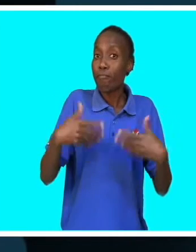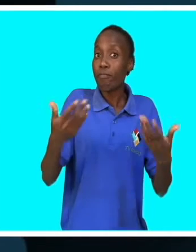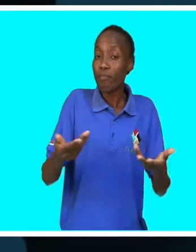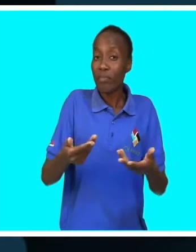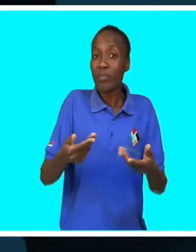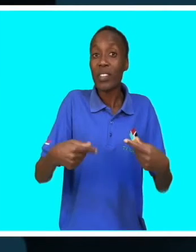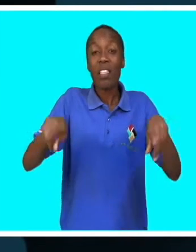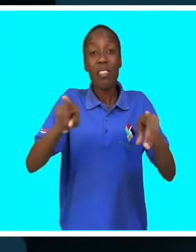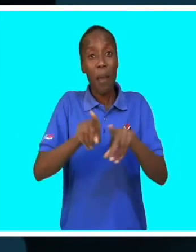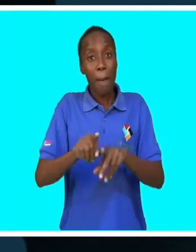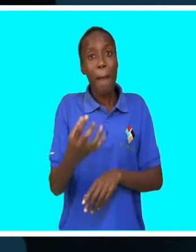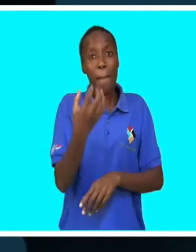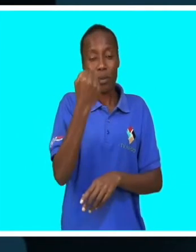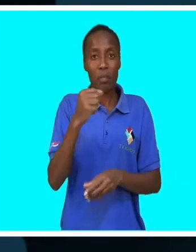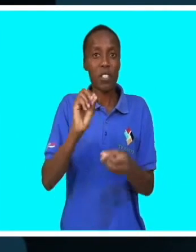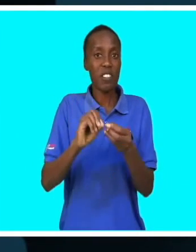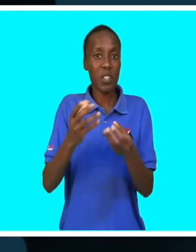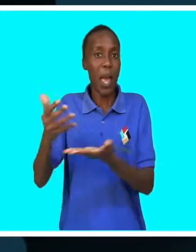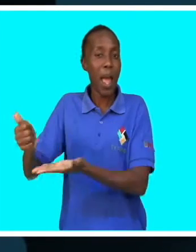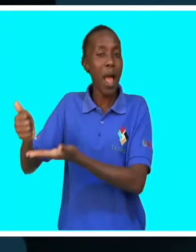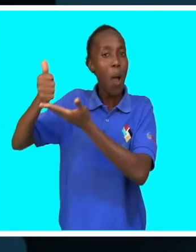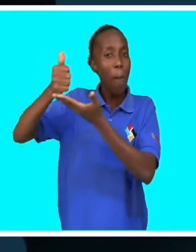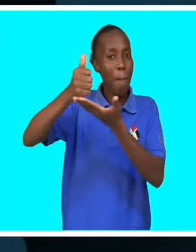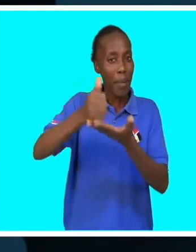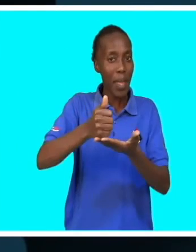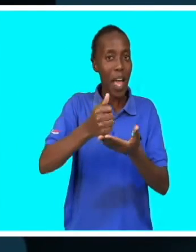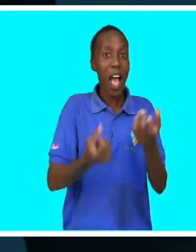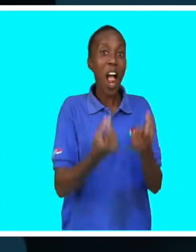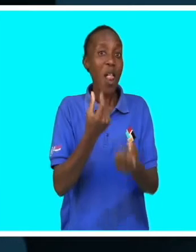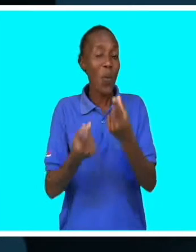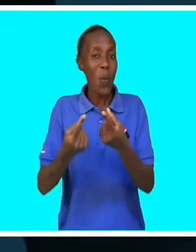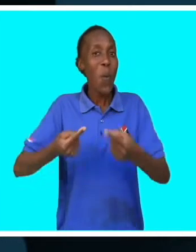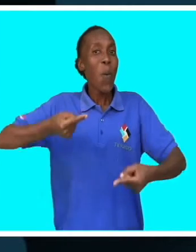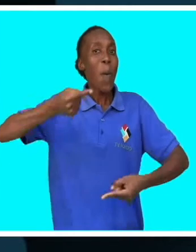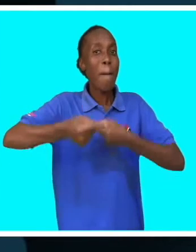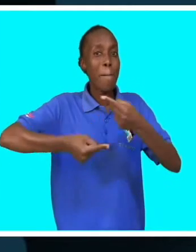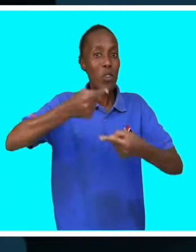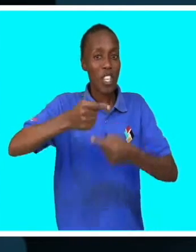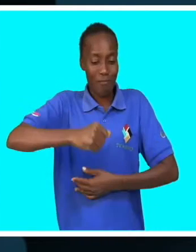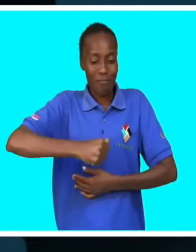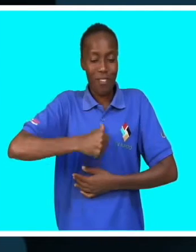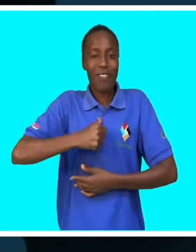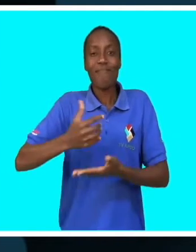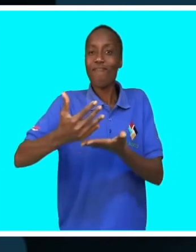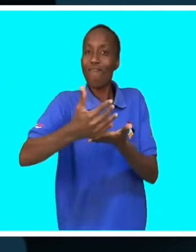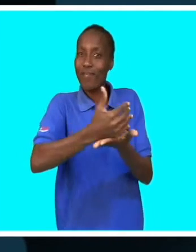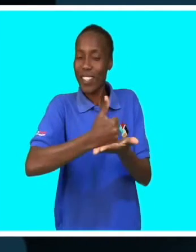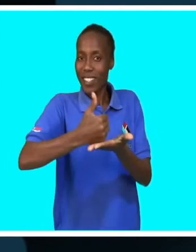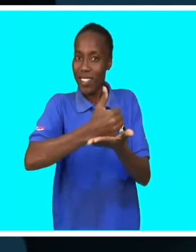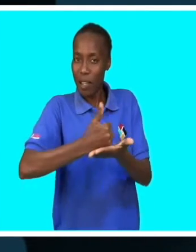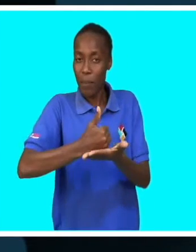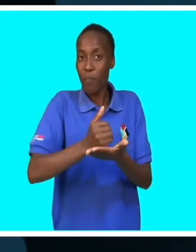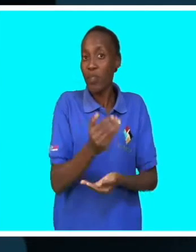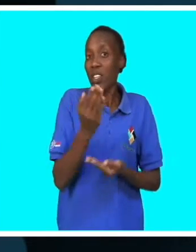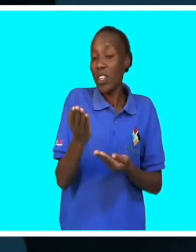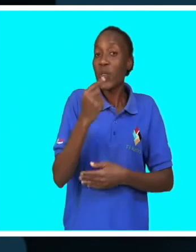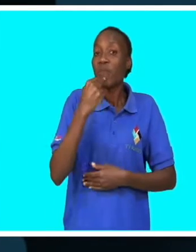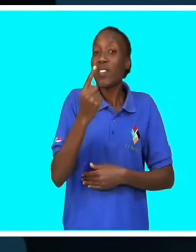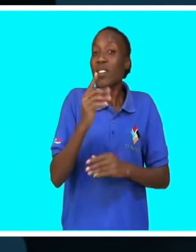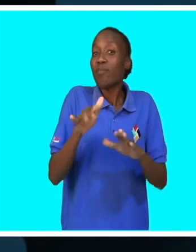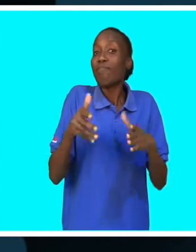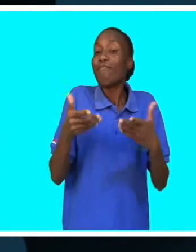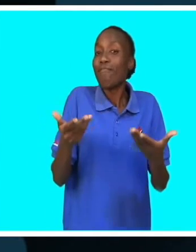Assim como podemos também apoiar alguns projetos de rendimento.